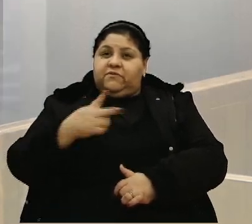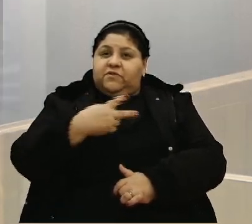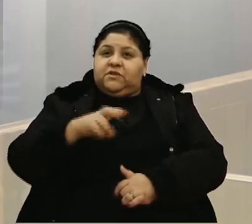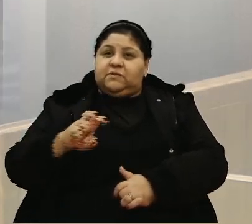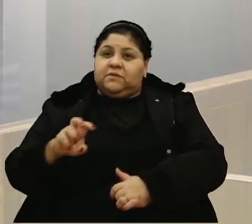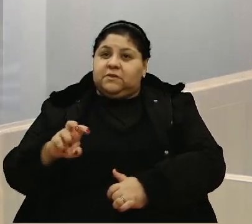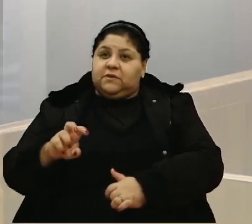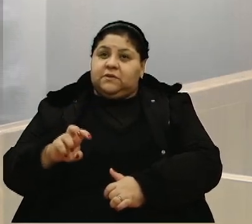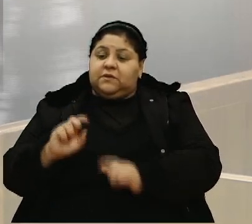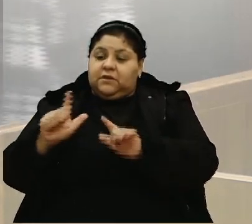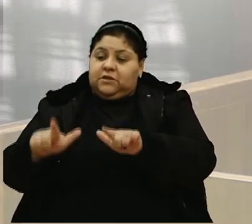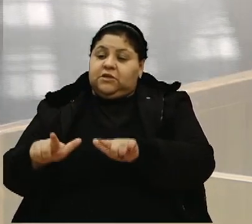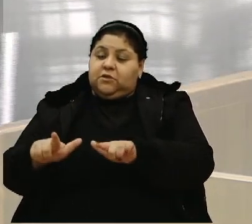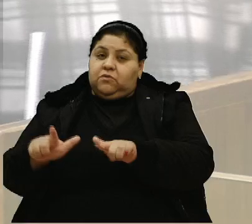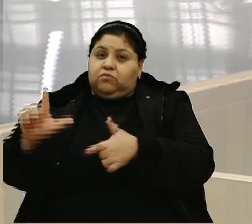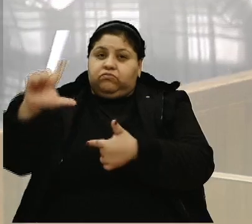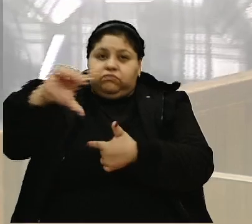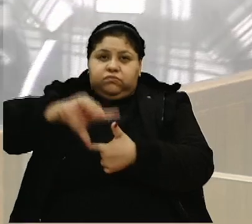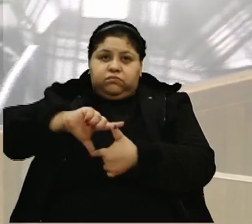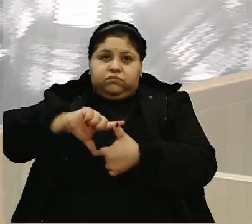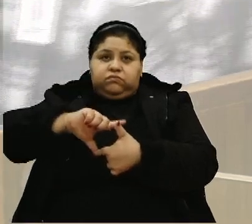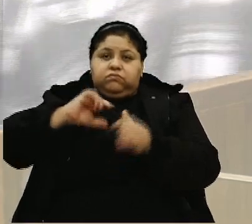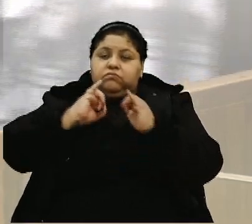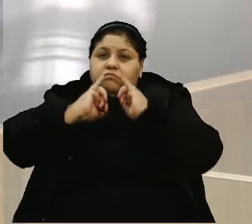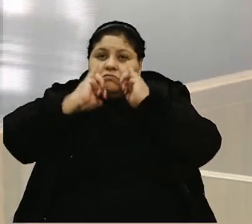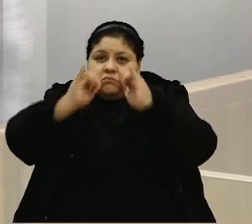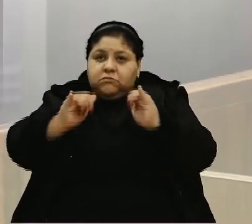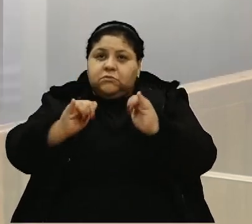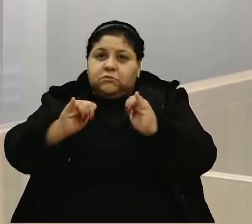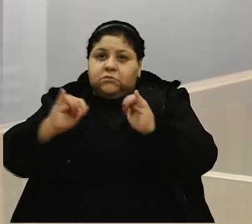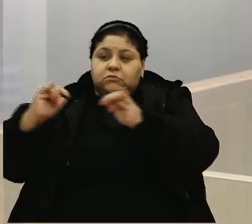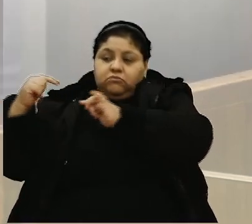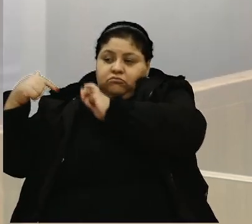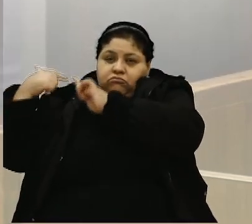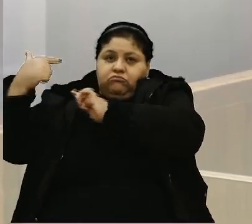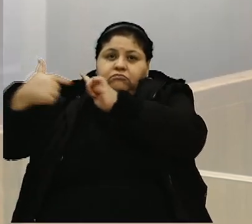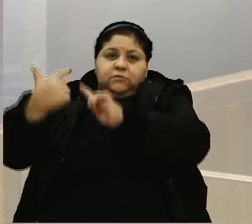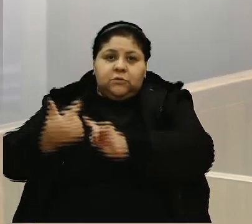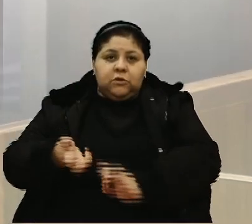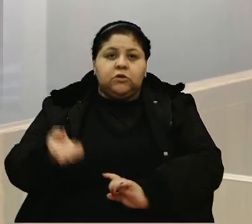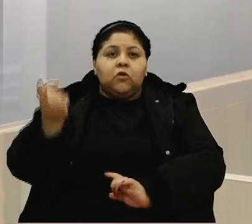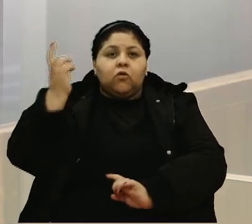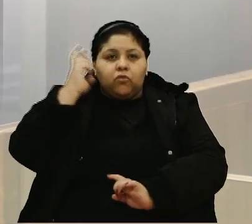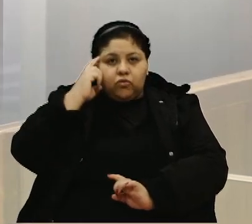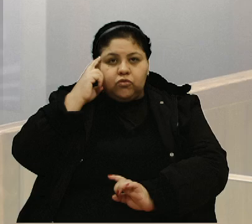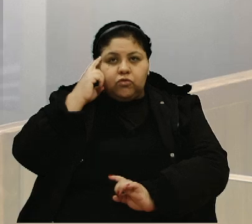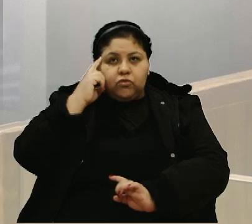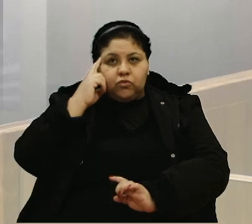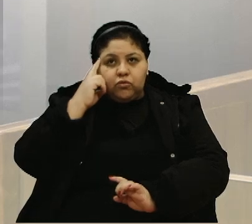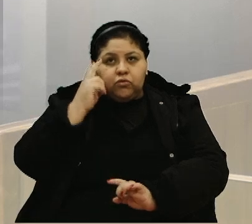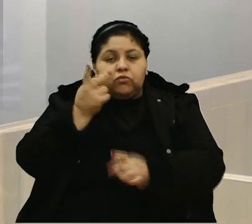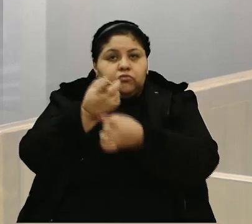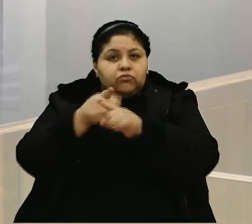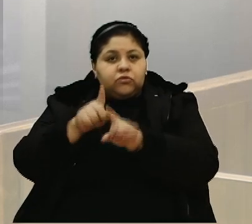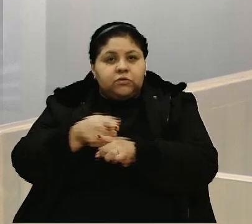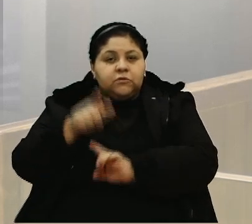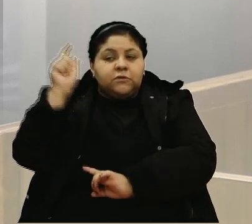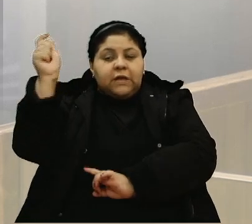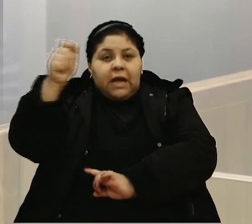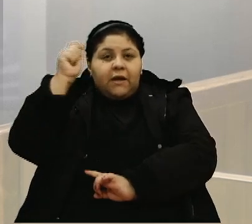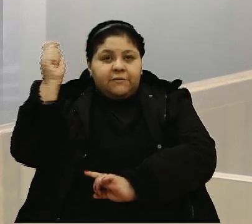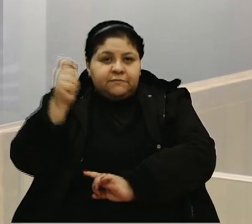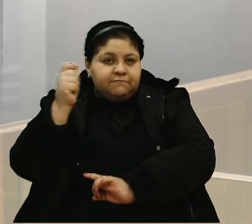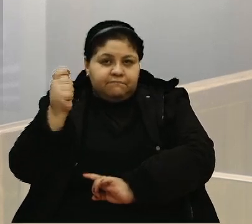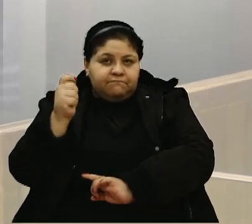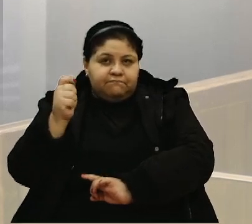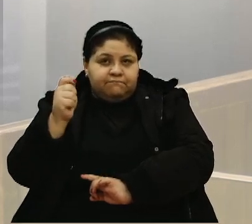participação aqui, eu quero falar sobre o nosso meio tradicionalista, nossa cultura, as músicas gaúchas num